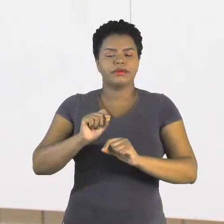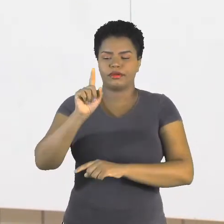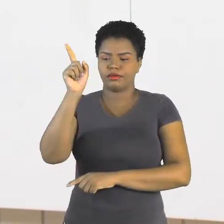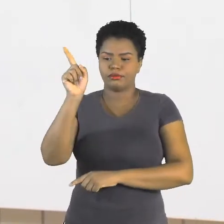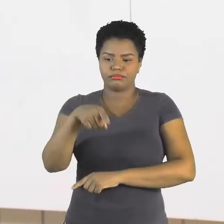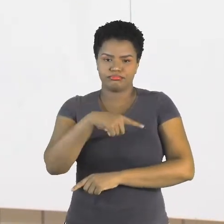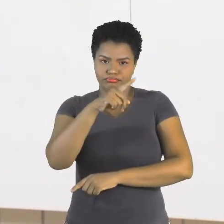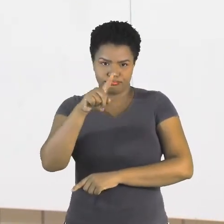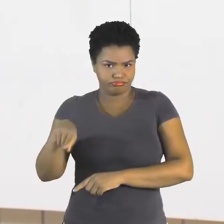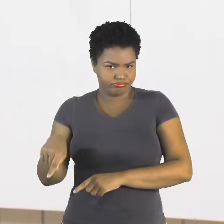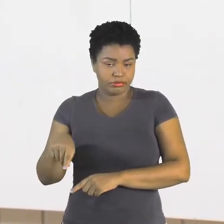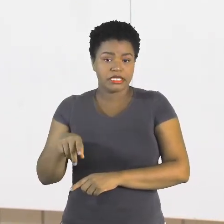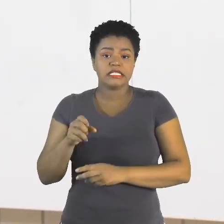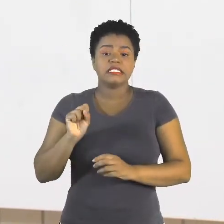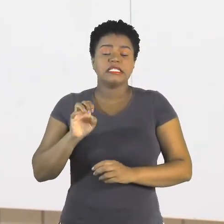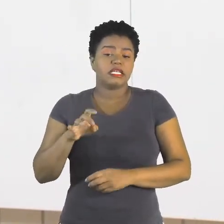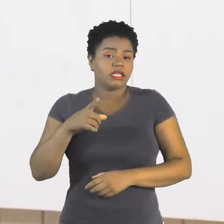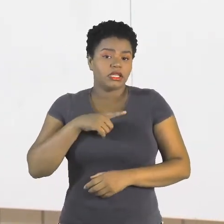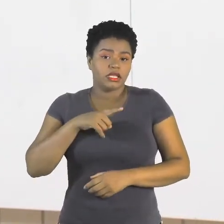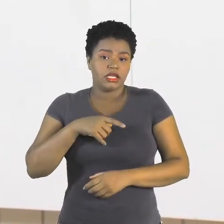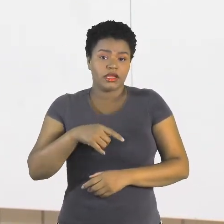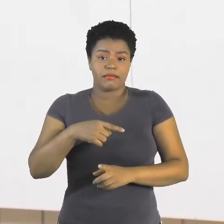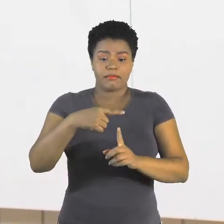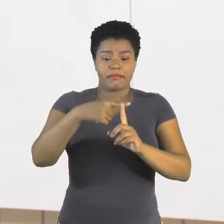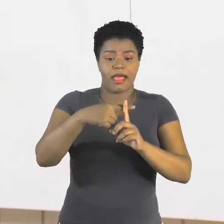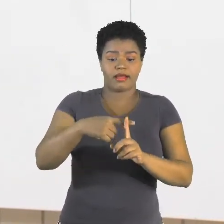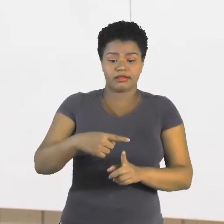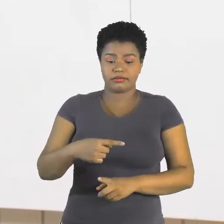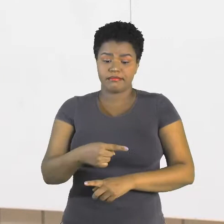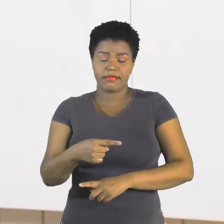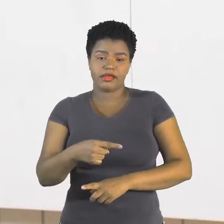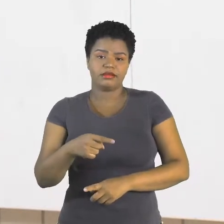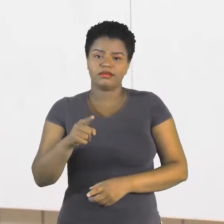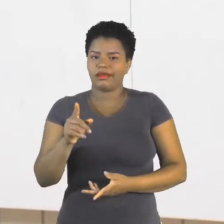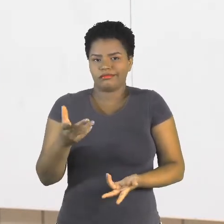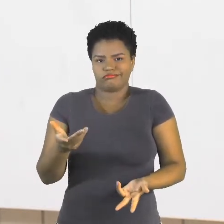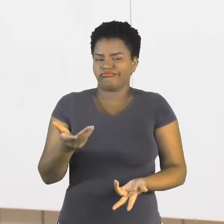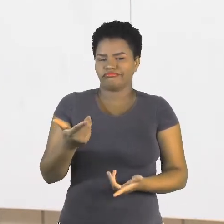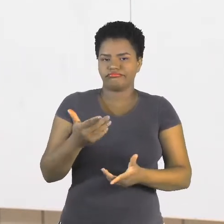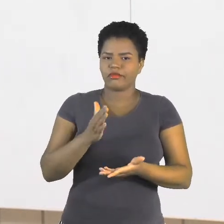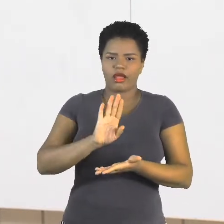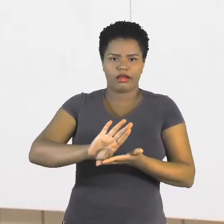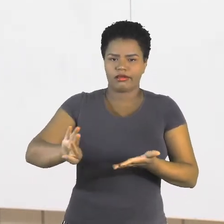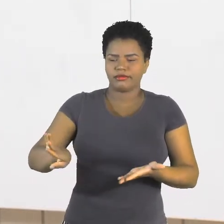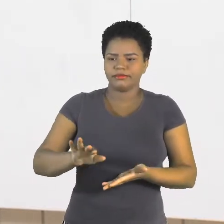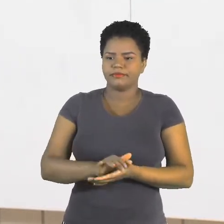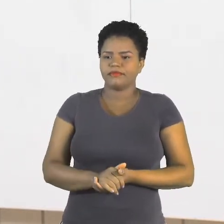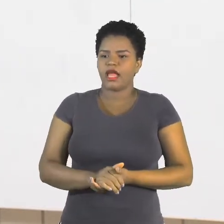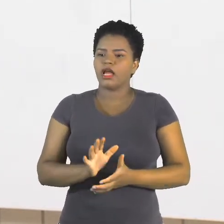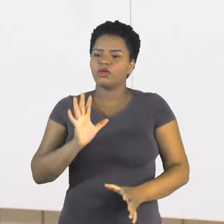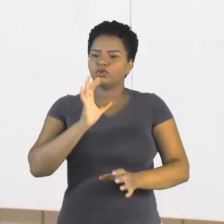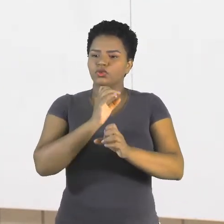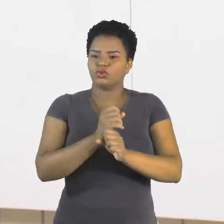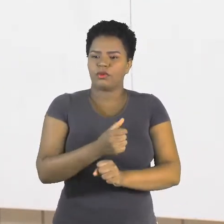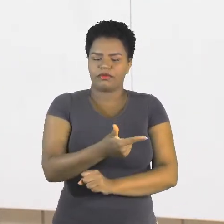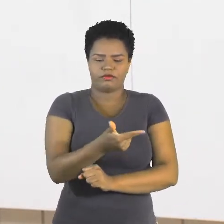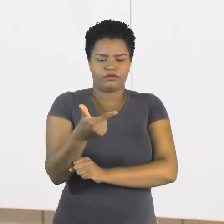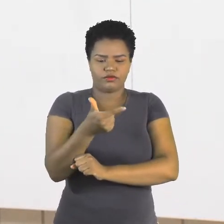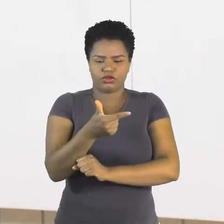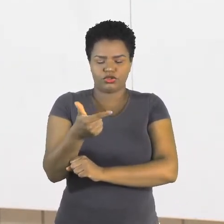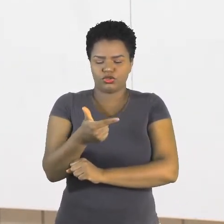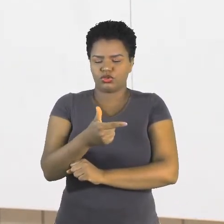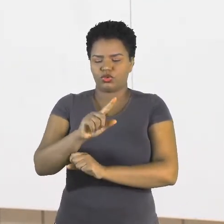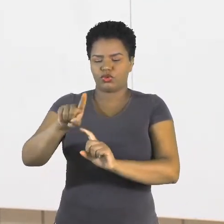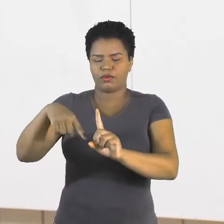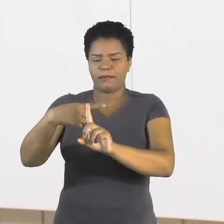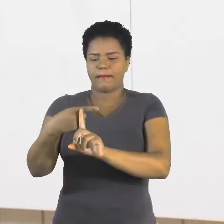devo y, então cortou. O que vai sobrar? Eu vou somar 22 mais 8. 22 mais 8,